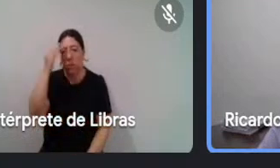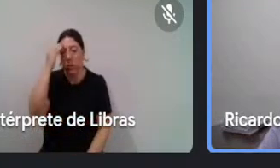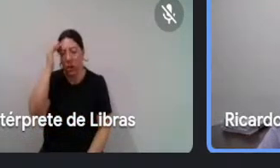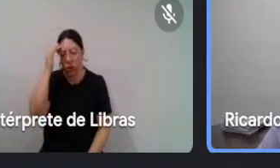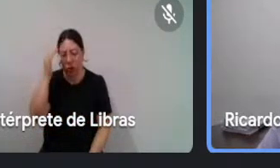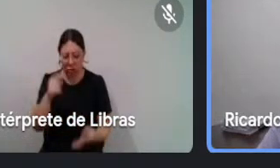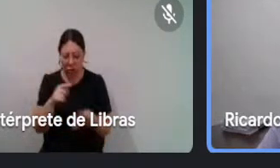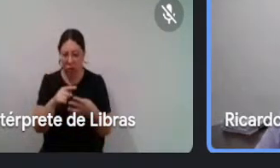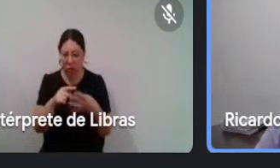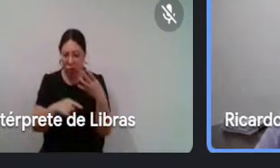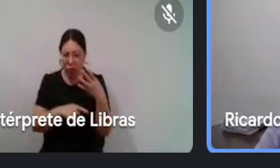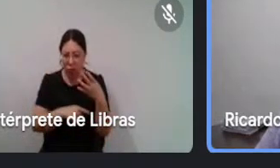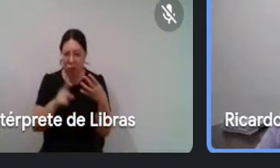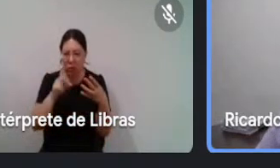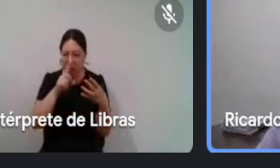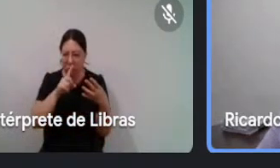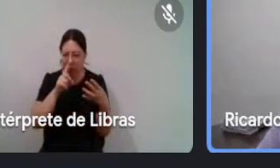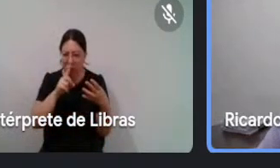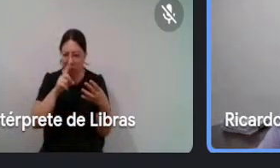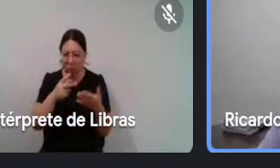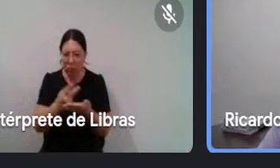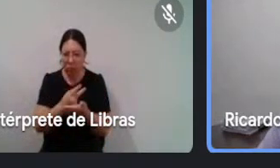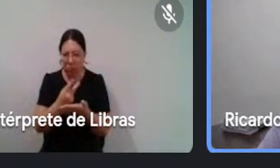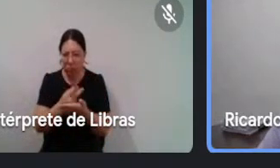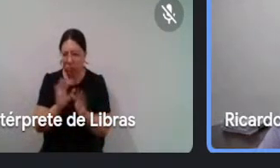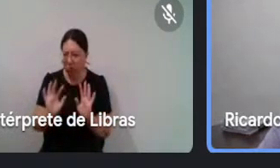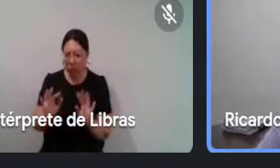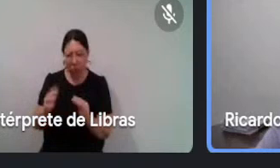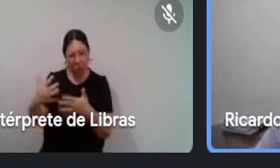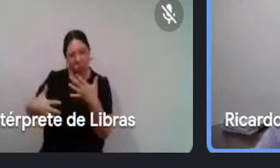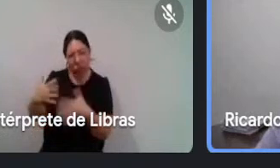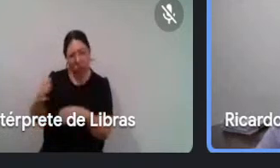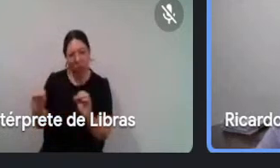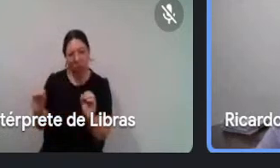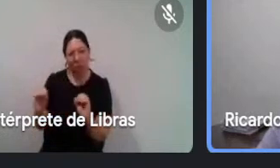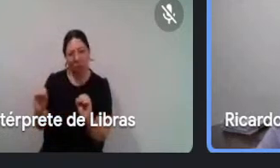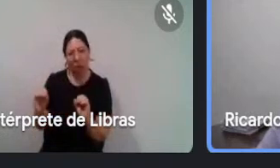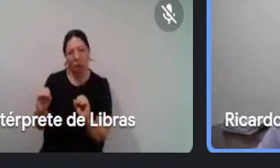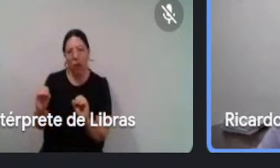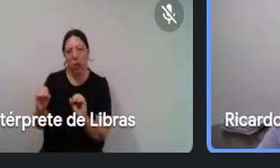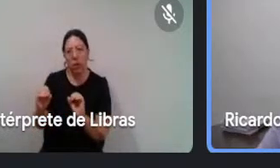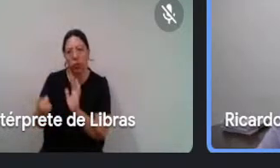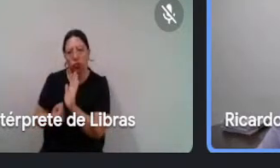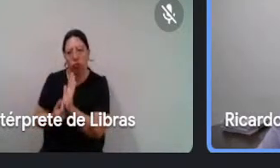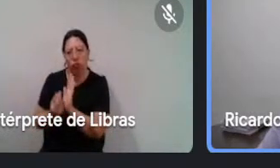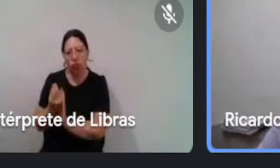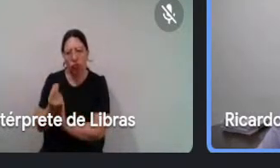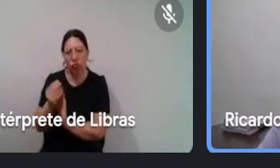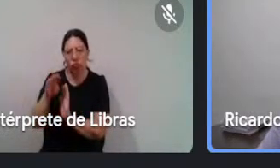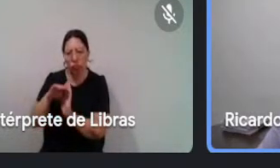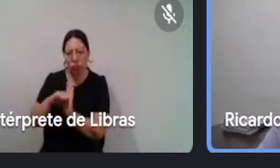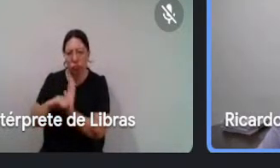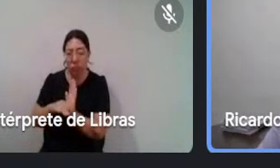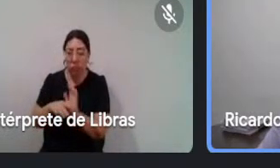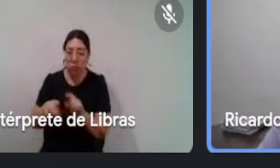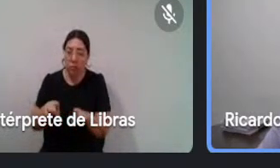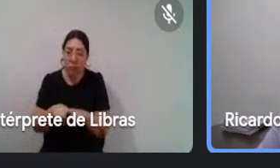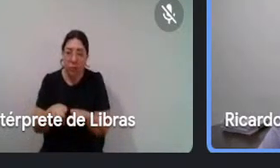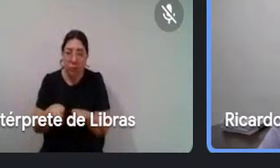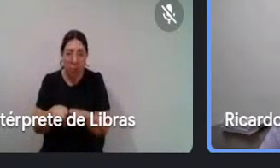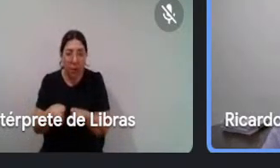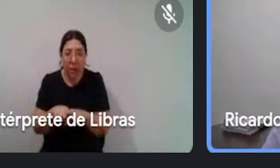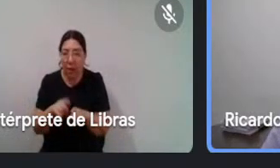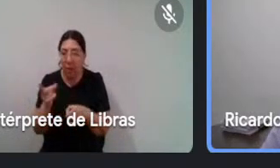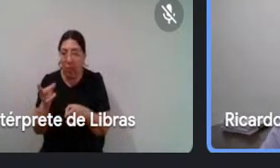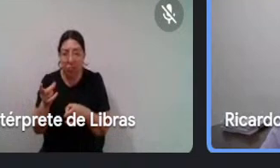irregularidades apontadas, além de não comprometer as contas, também inexistem, principalmente os itens 4.2,